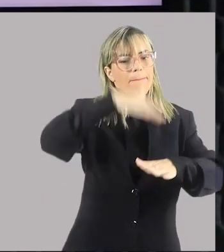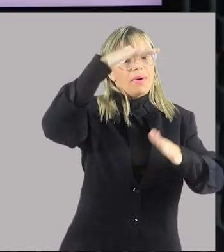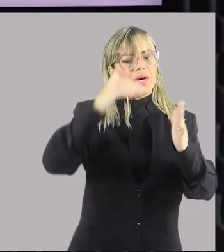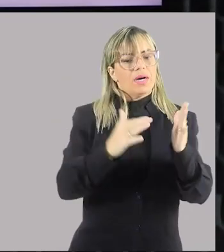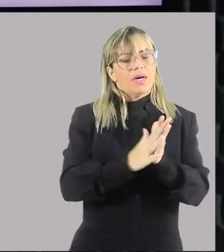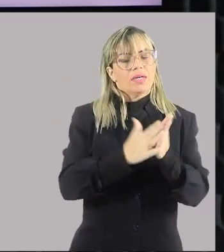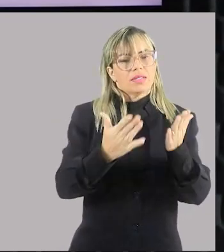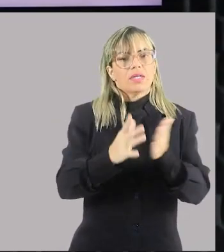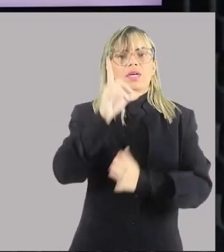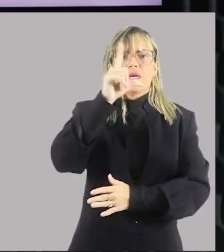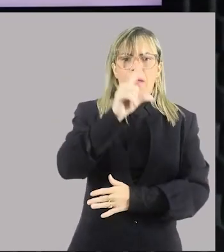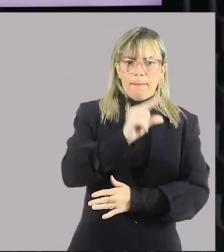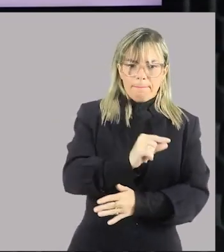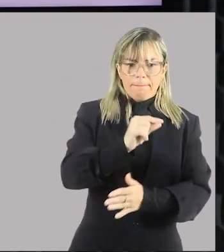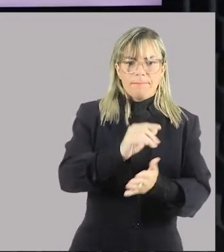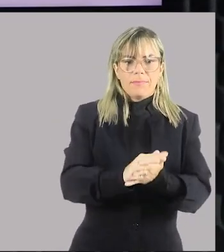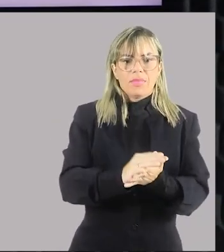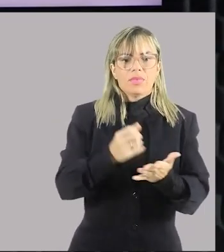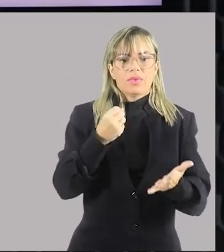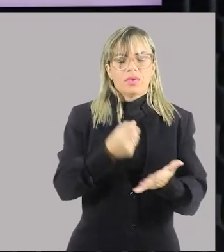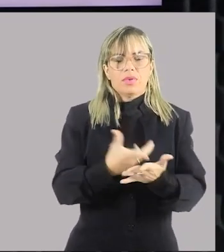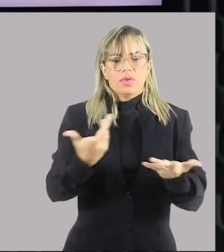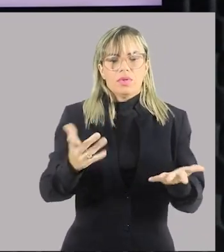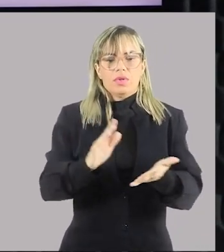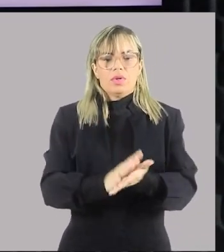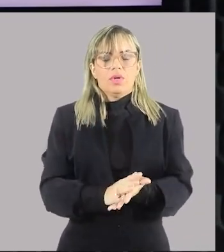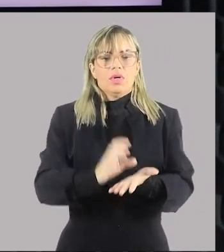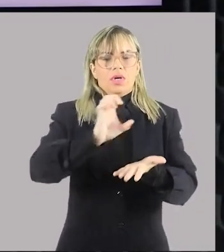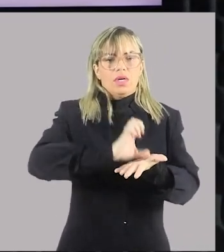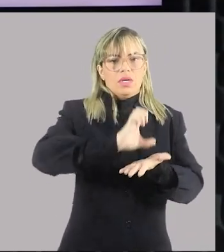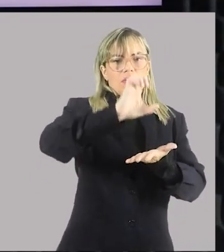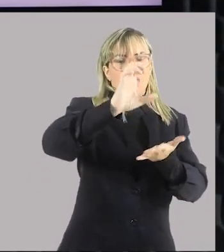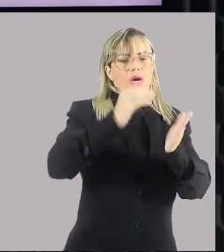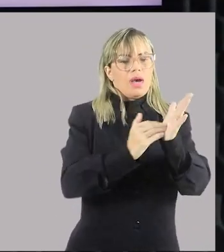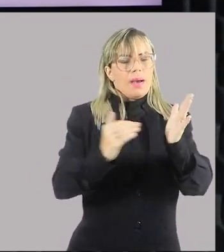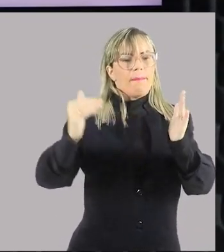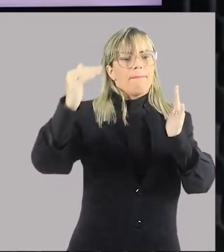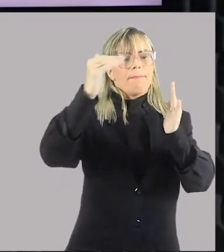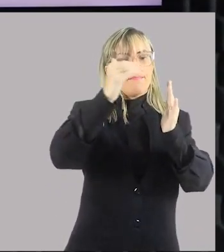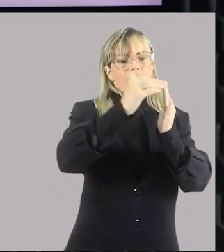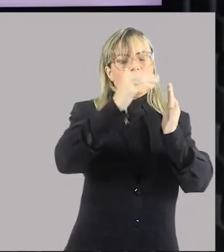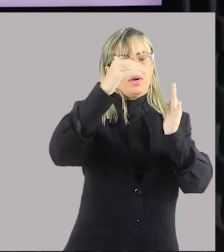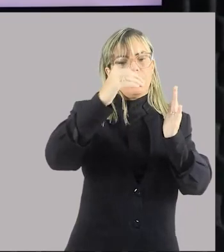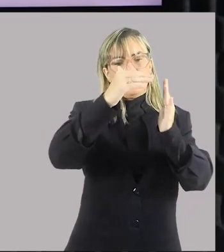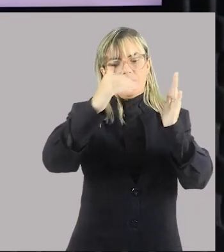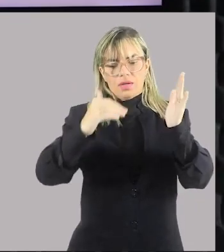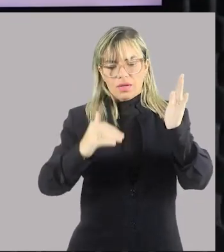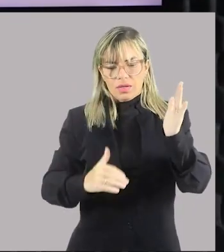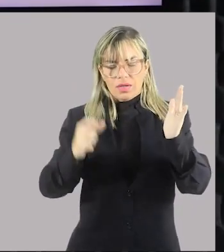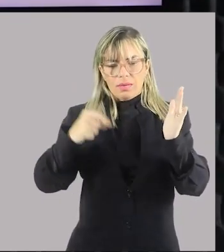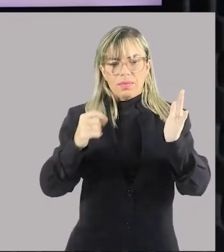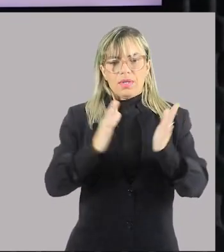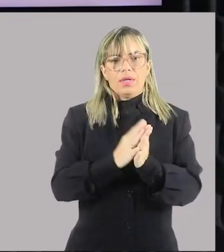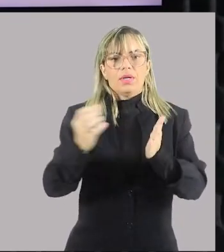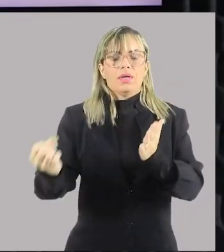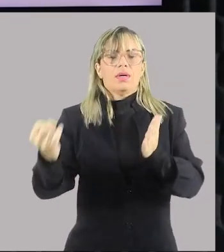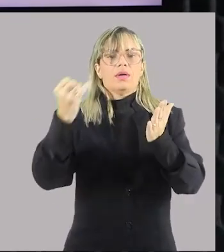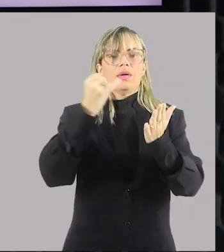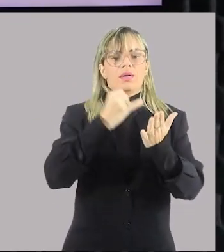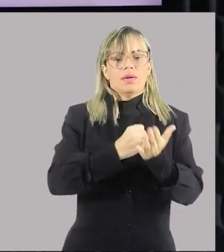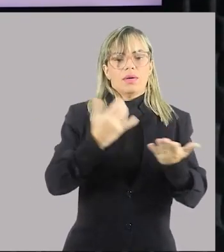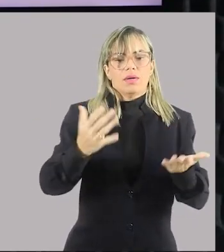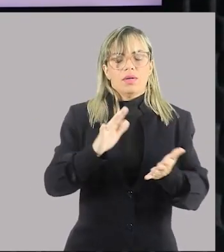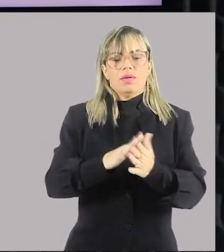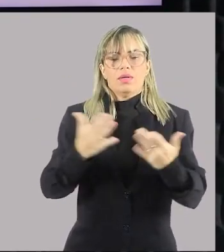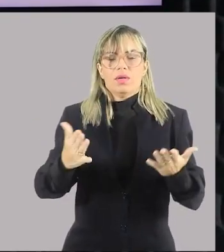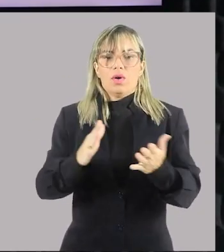mais técnica, quando a minha exportação é maior do que a minha importação, ou do contrário. A balança comercial pode